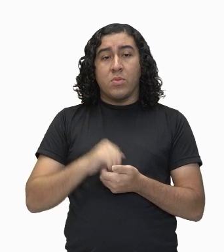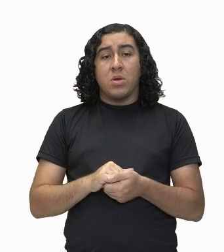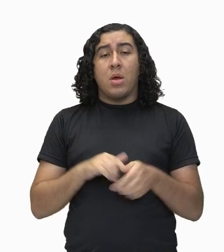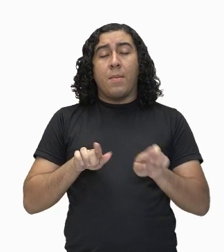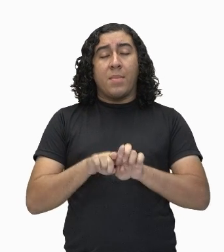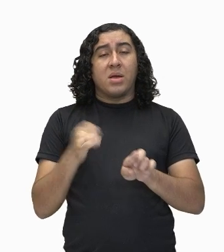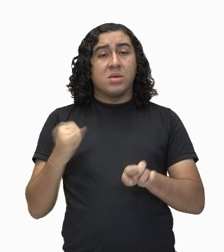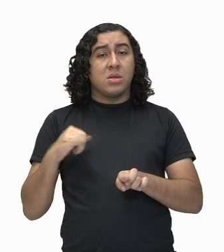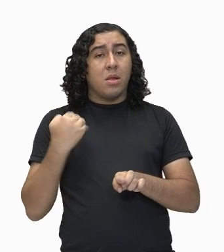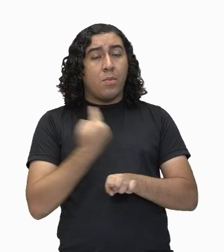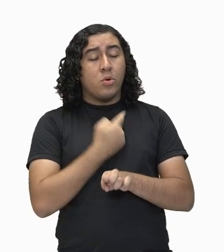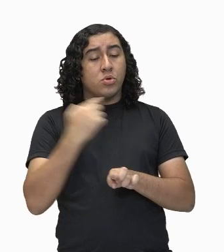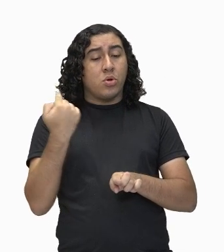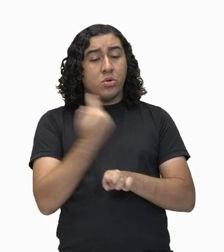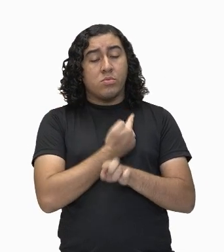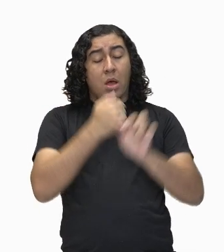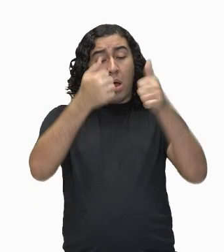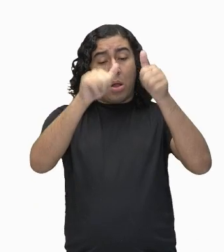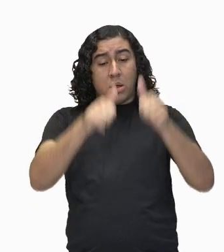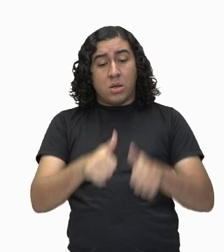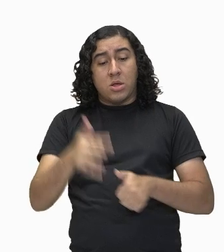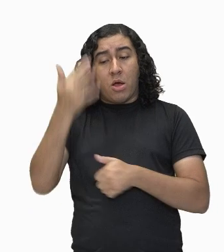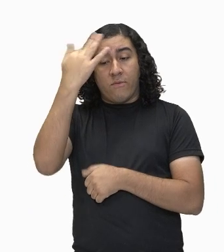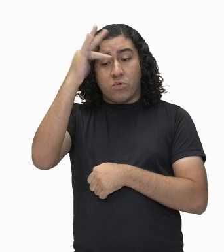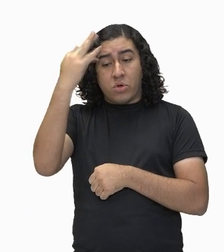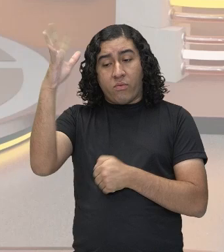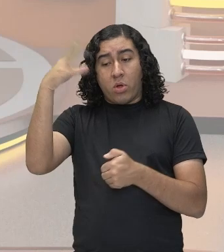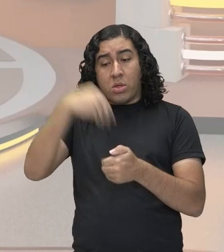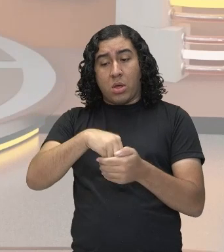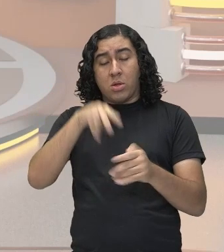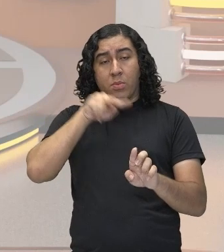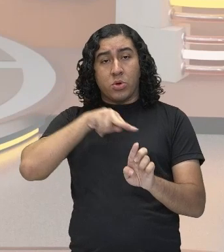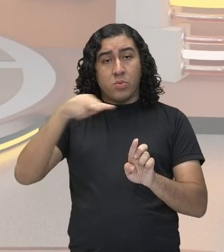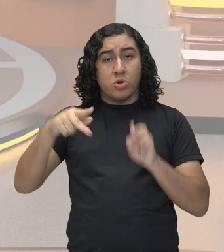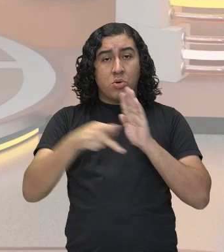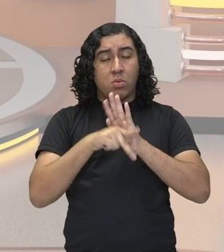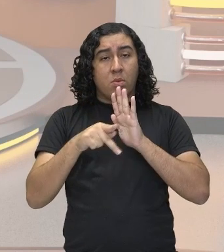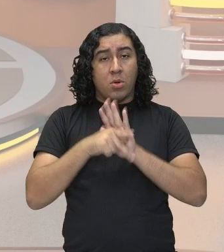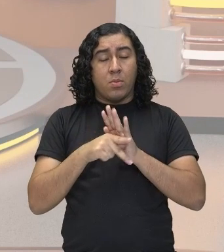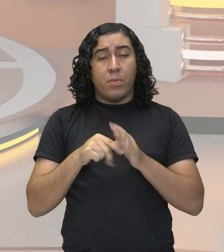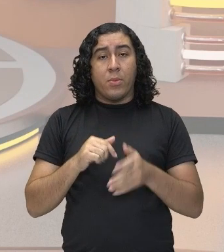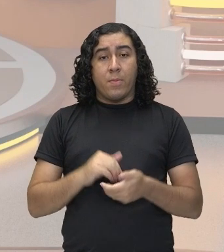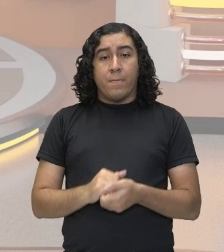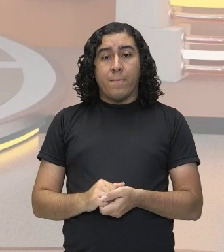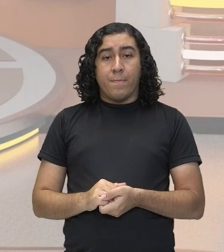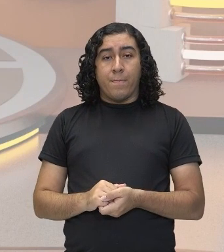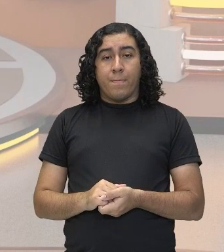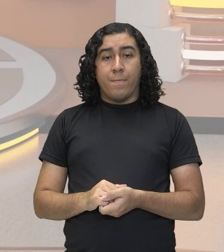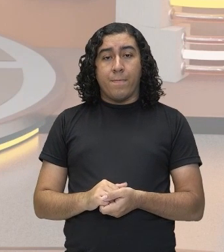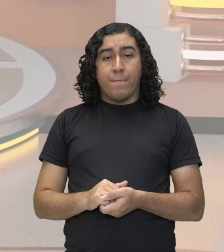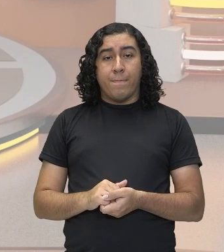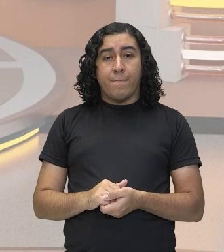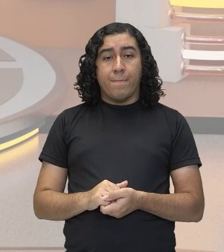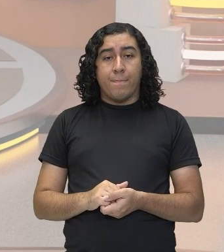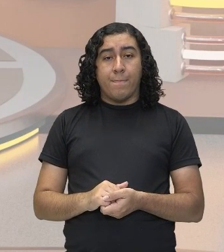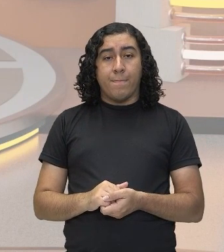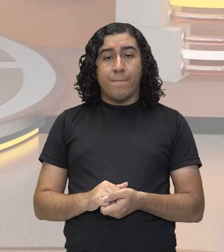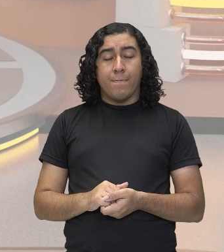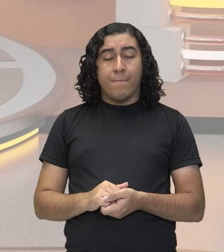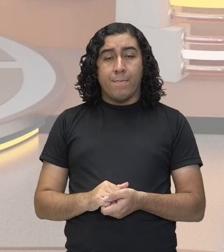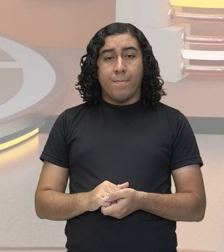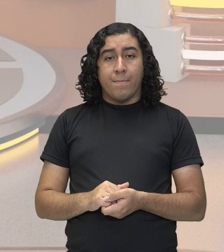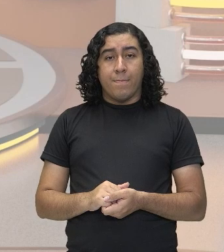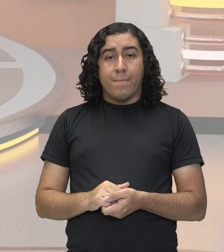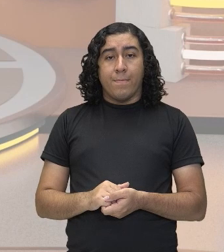analisar filosoficamente, dentro dessa visão elaborada pelo Edmund Husserl, aí a gente